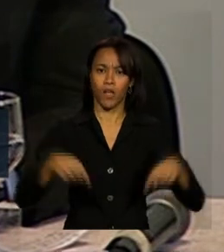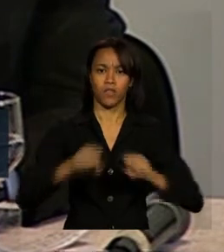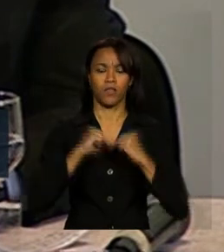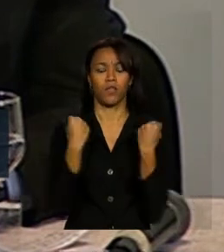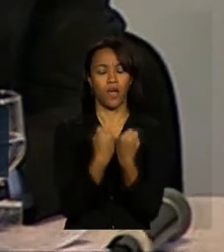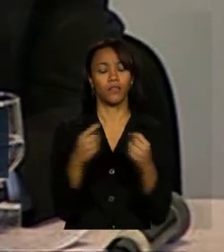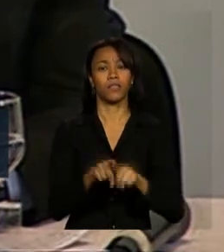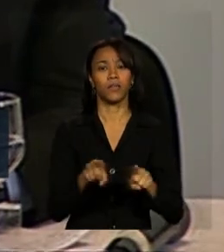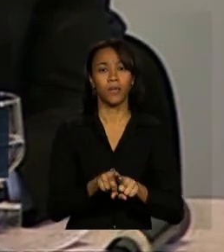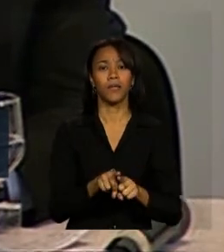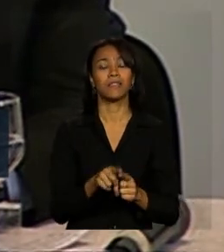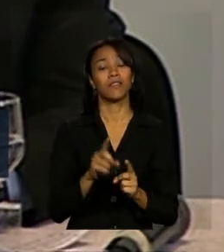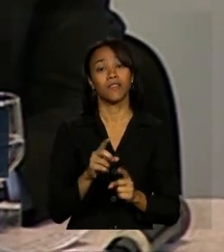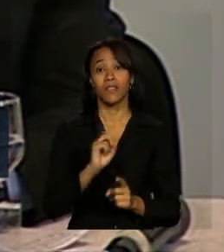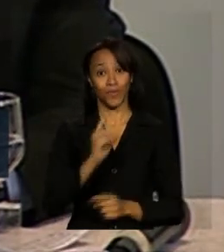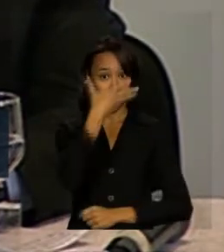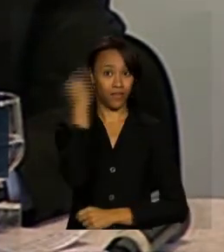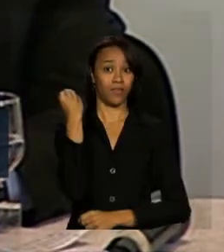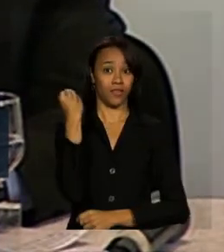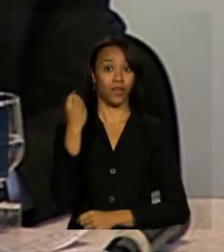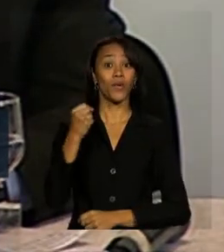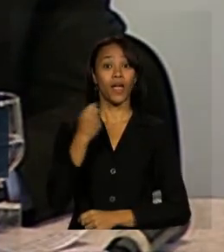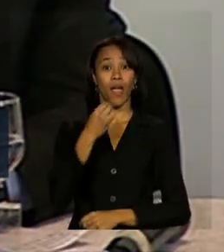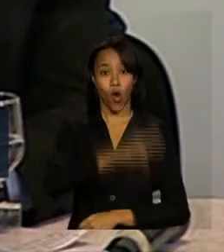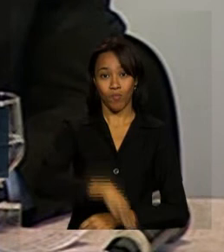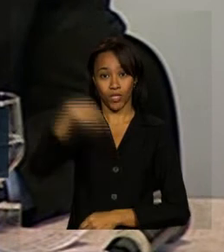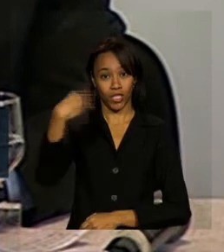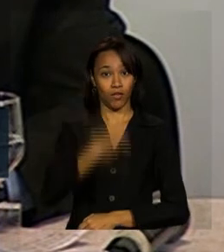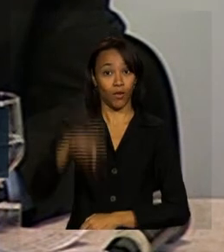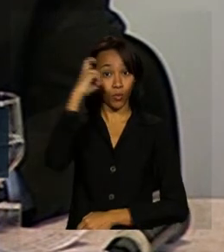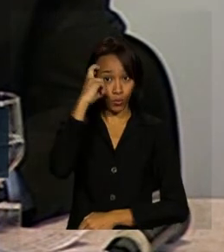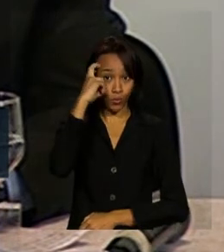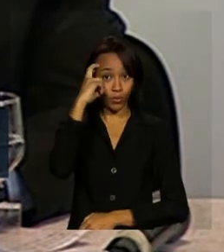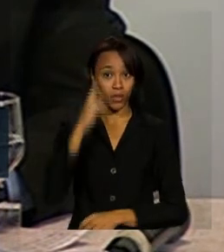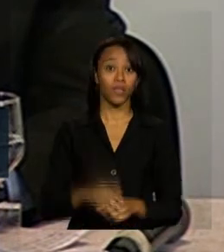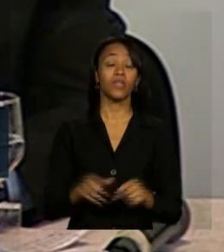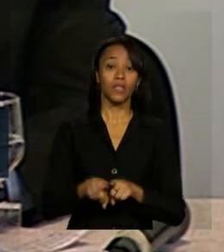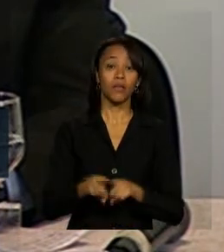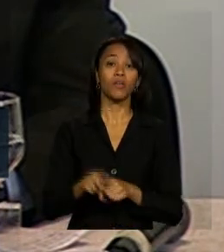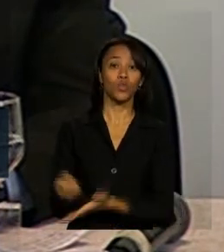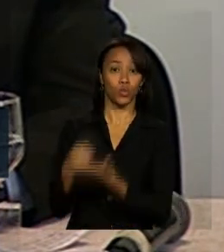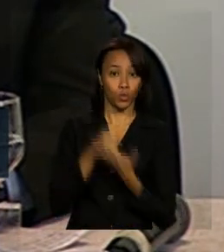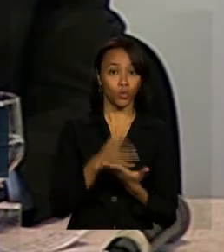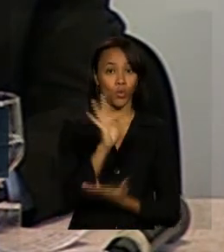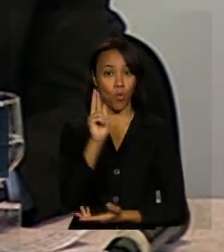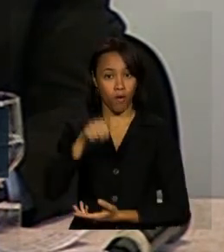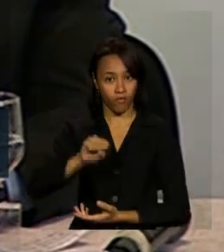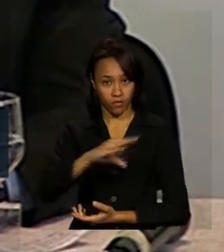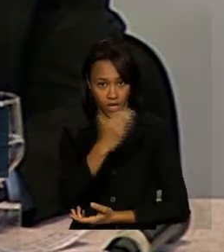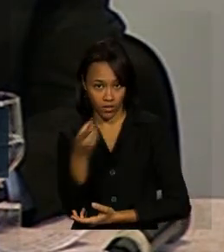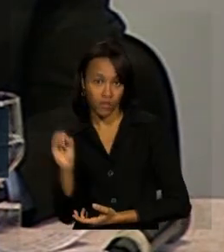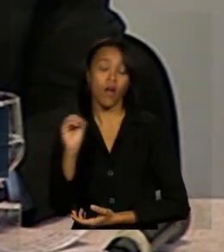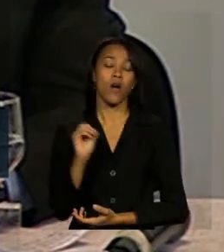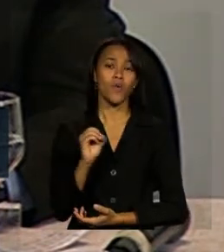finalmente, obviamente, sem esquecer, ao Ministério da Cultura, que por meio da Fundação Palmares, nos possibilita